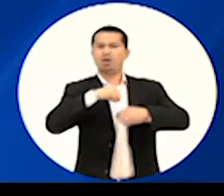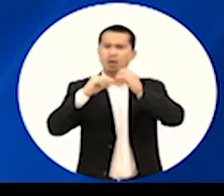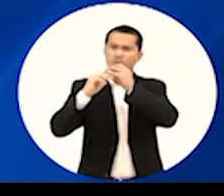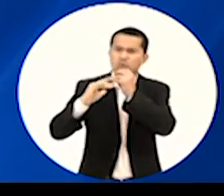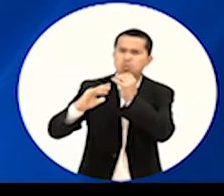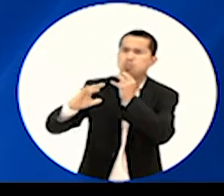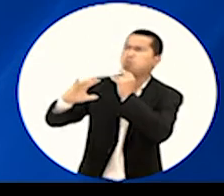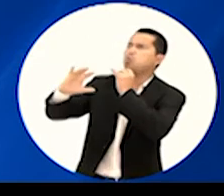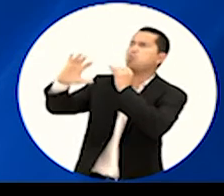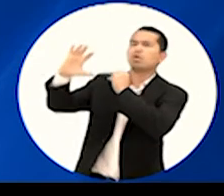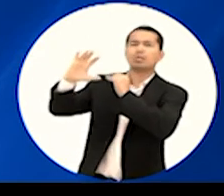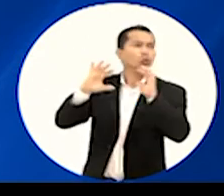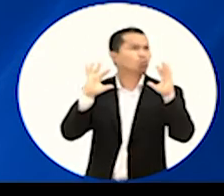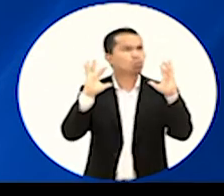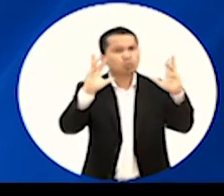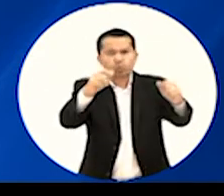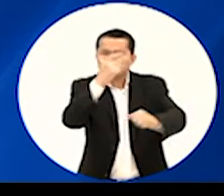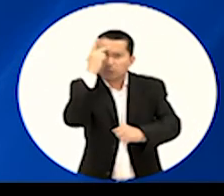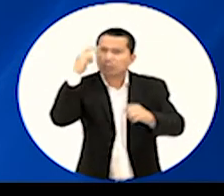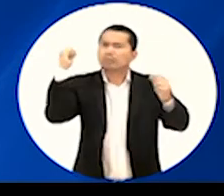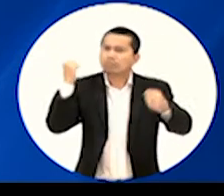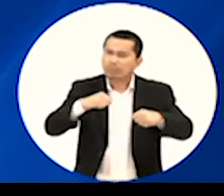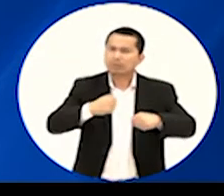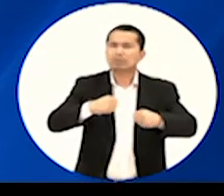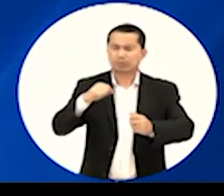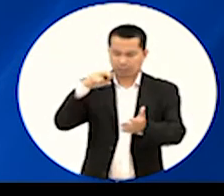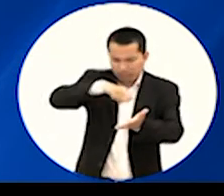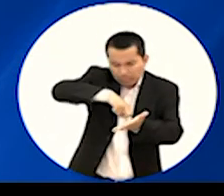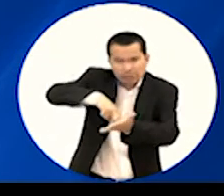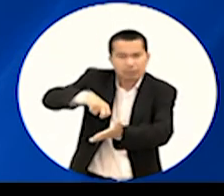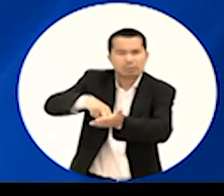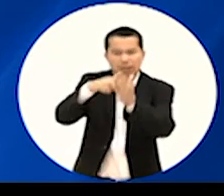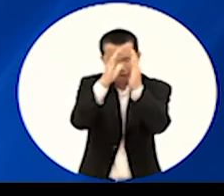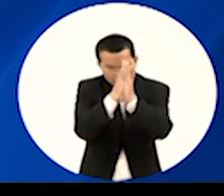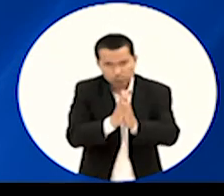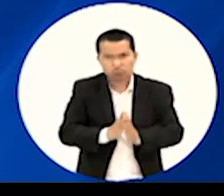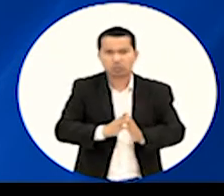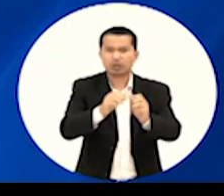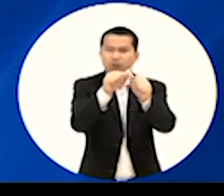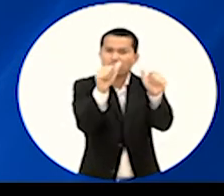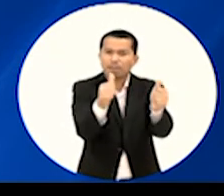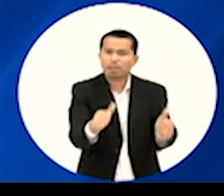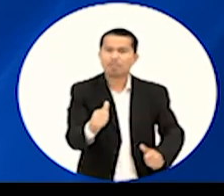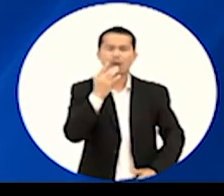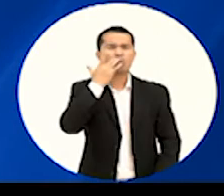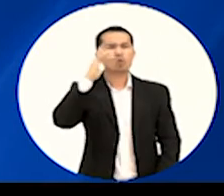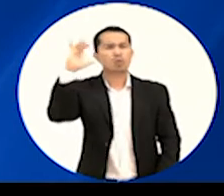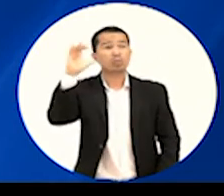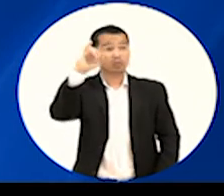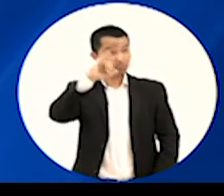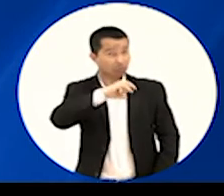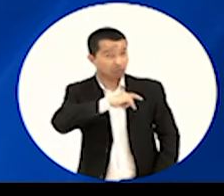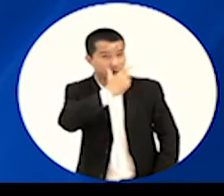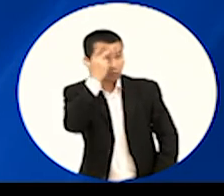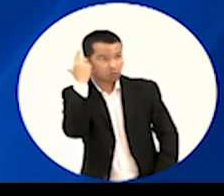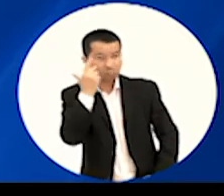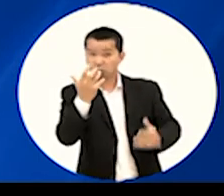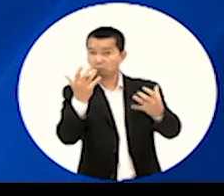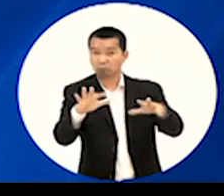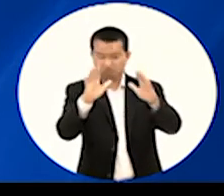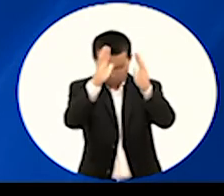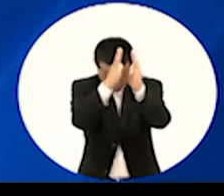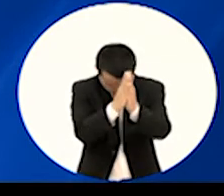musicais, todos se ajoelharão e adorarão a estátua de ouro. Quem desobedecer a essa ordem será jogado